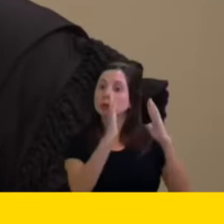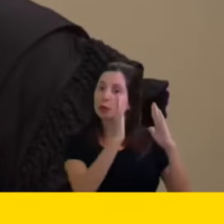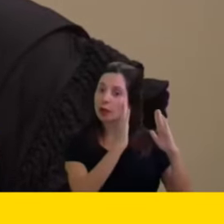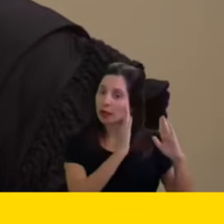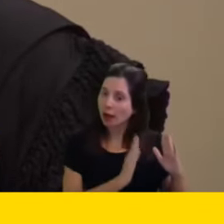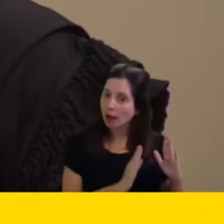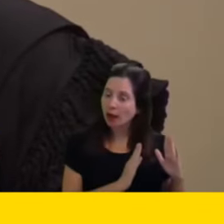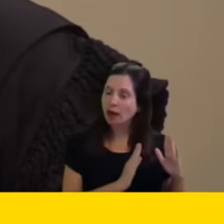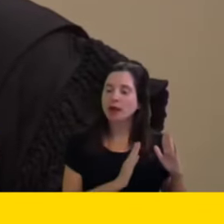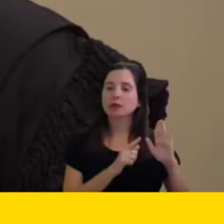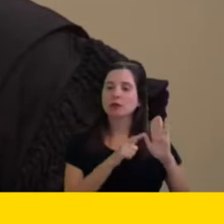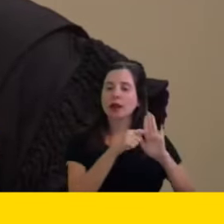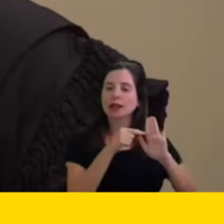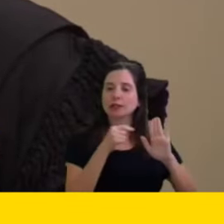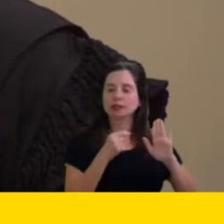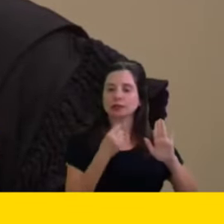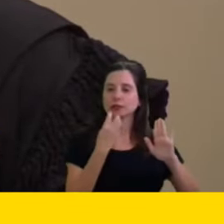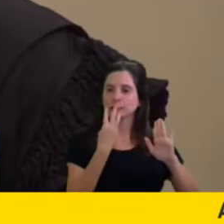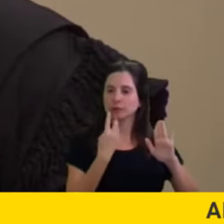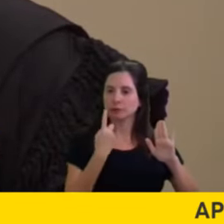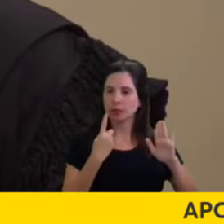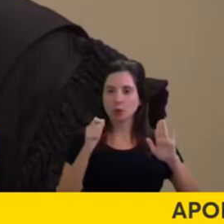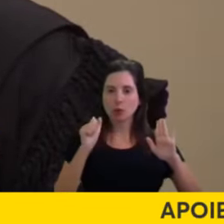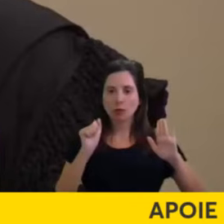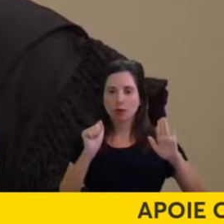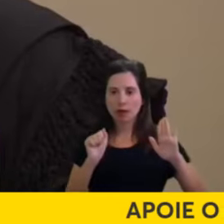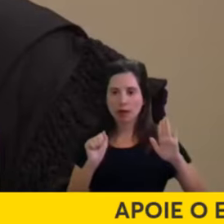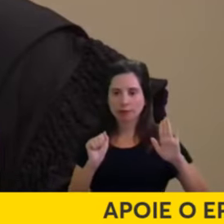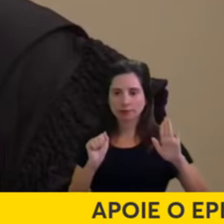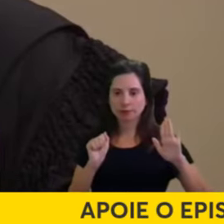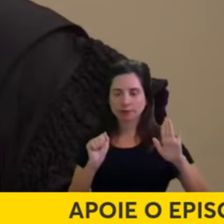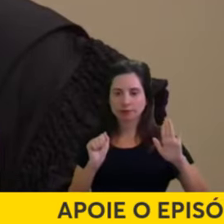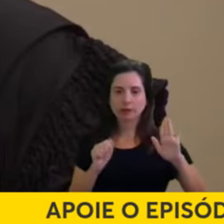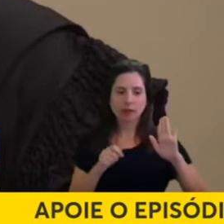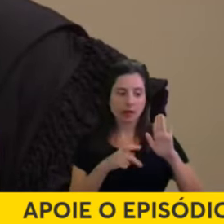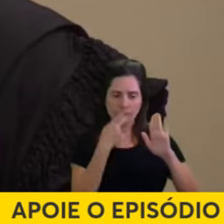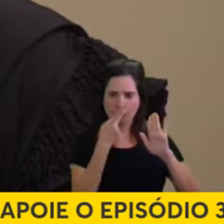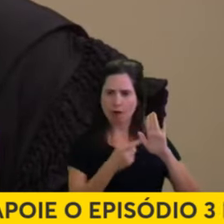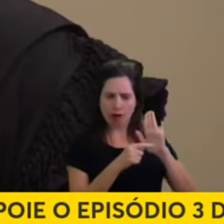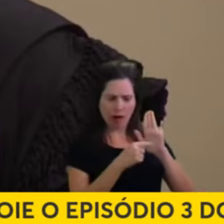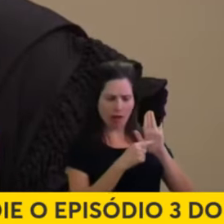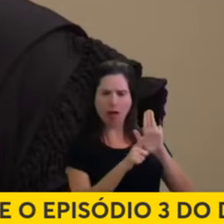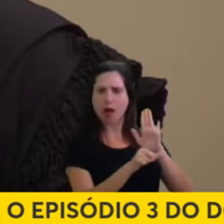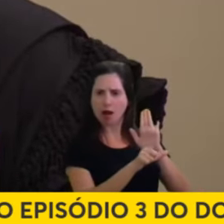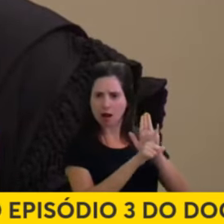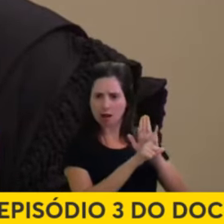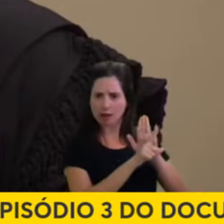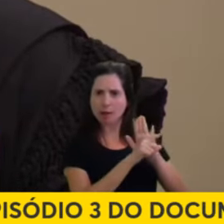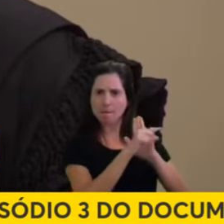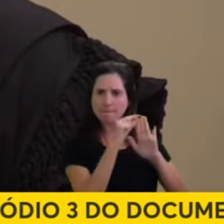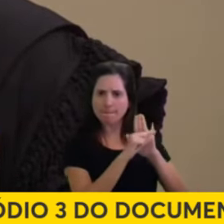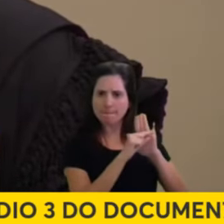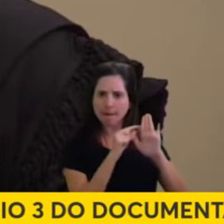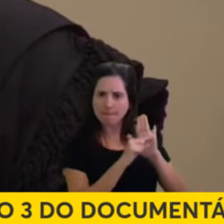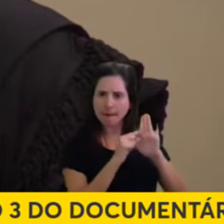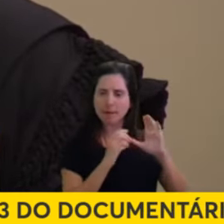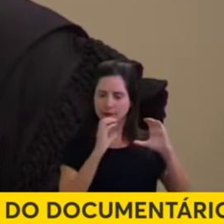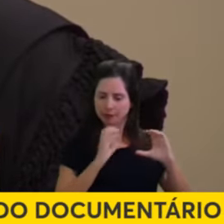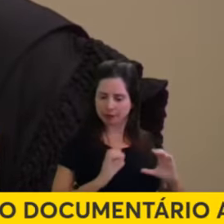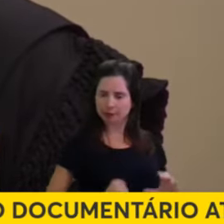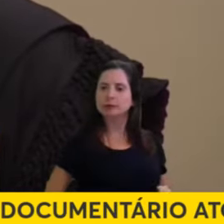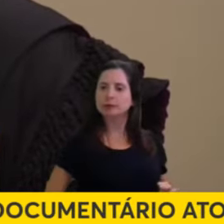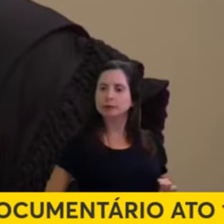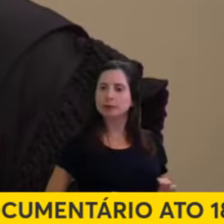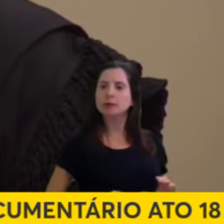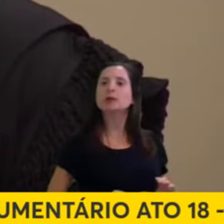representação do artigo 30 a da Lei eleitoral aqui cito a lei cito a gravidade da conduta em que